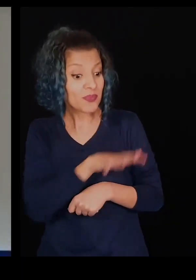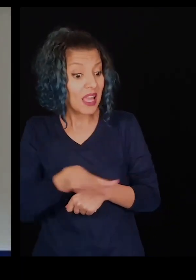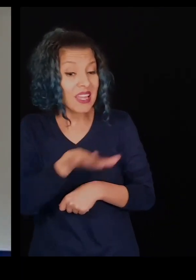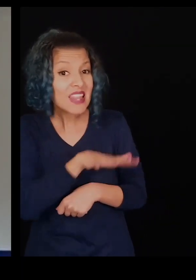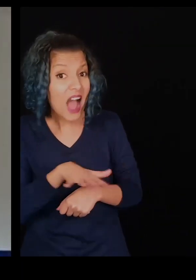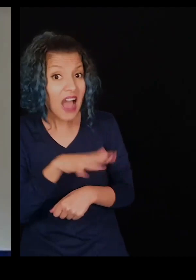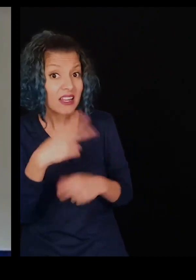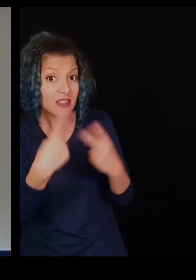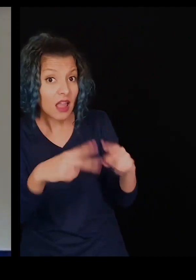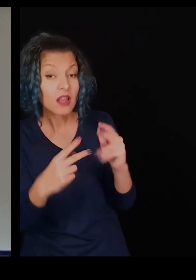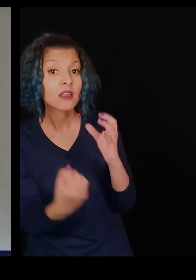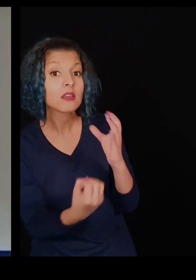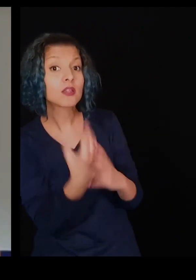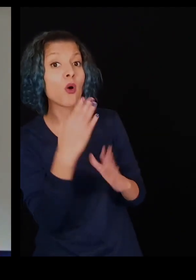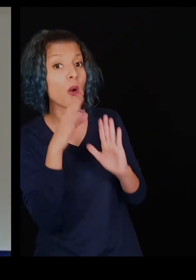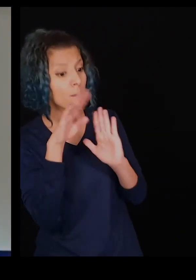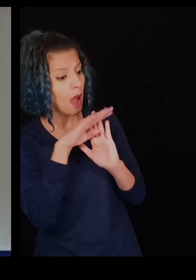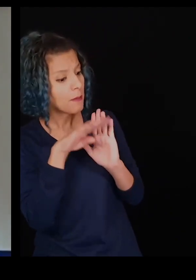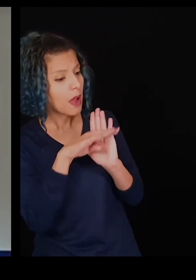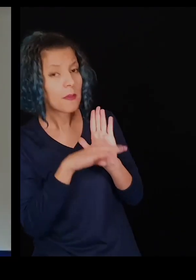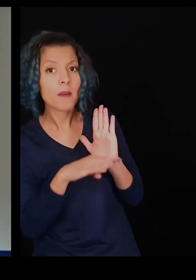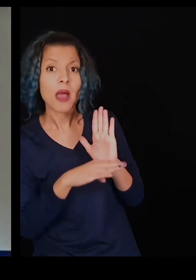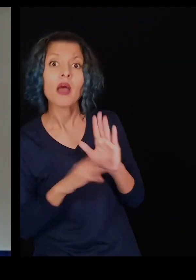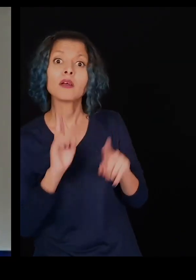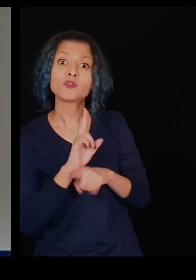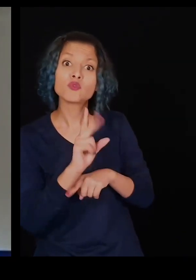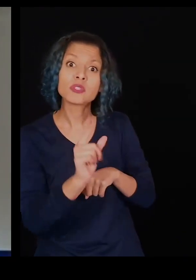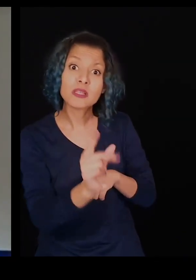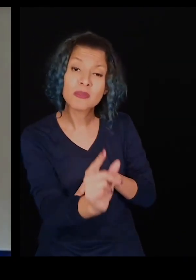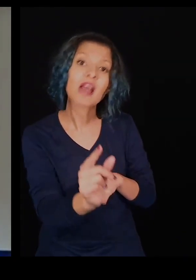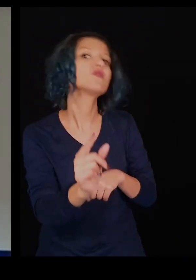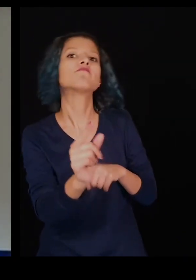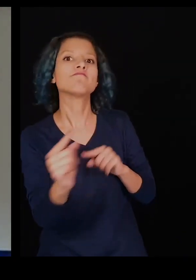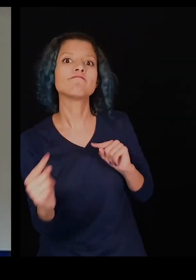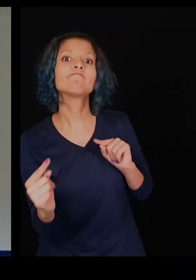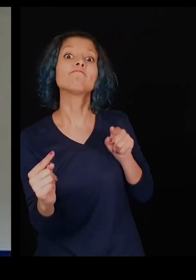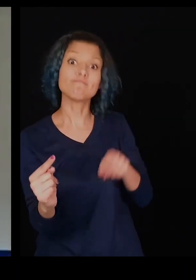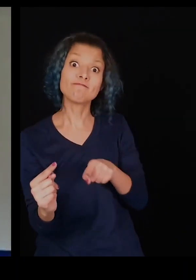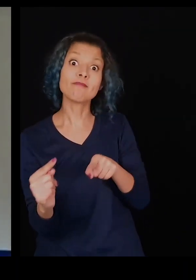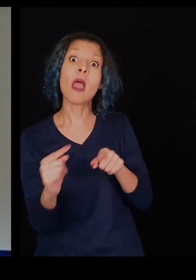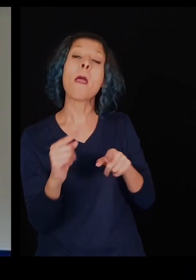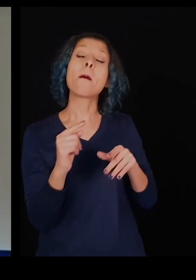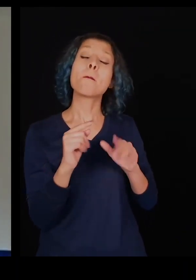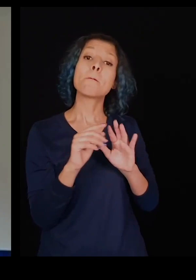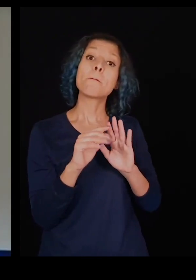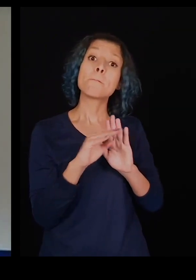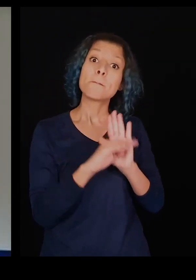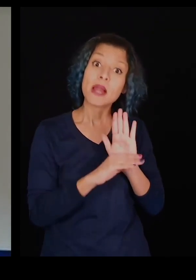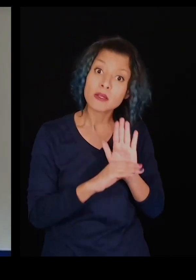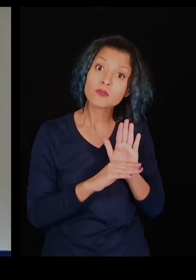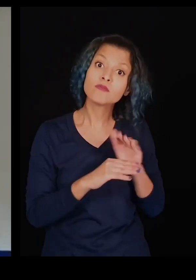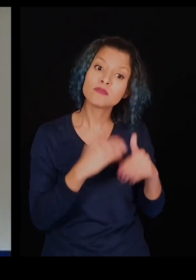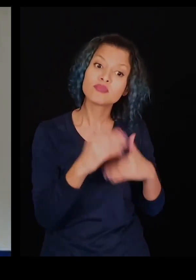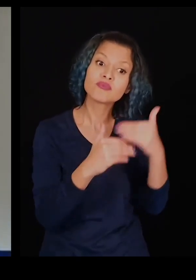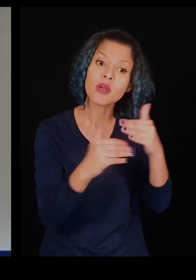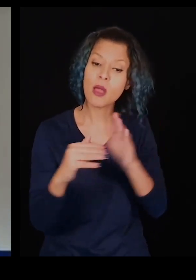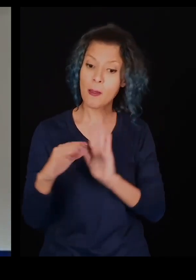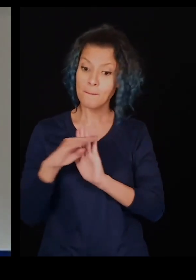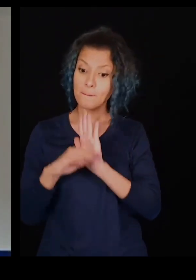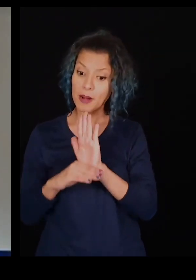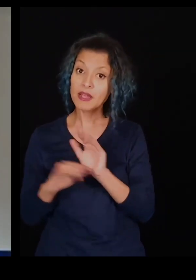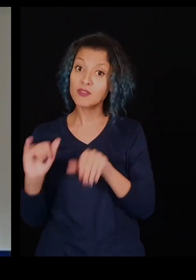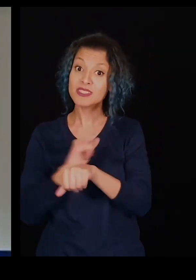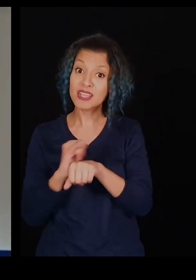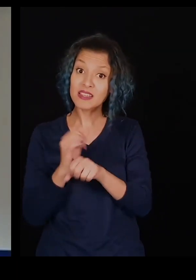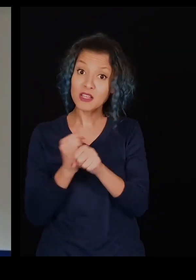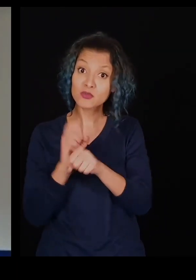vez, é um plano que está funcionando absolutamente alinhado com o plano estratégico para os próximos 5 anos. Essa é uma